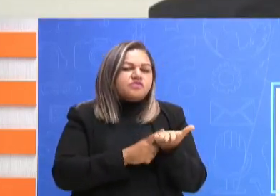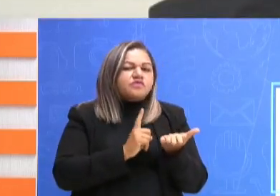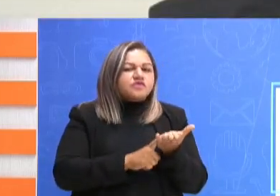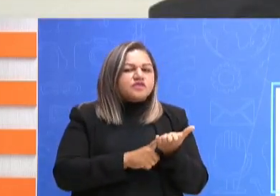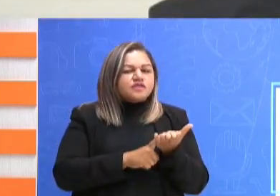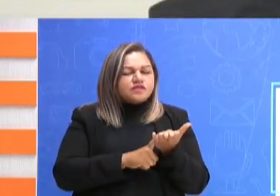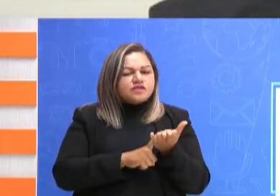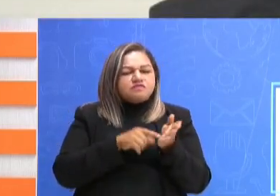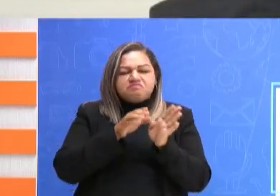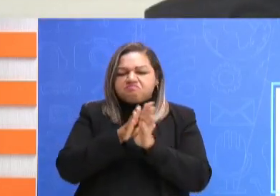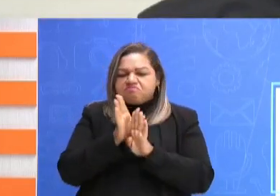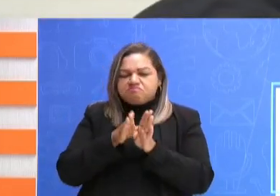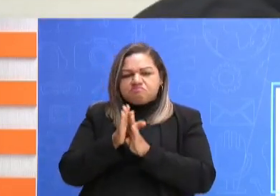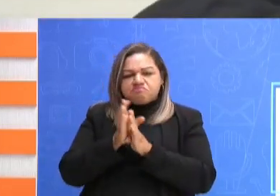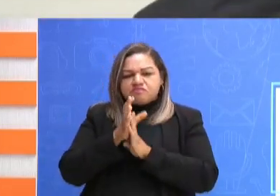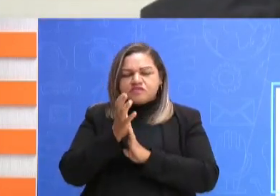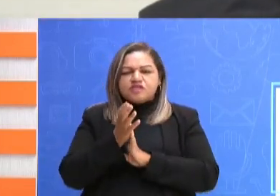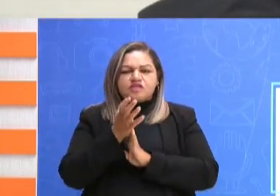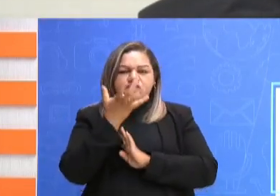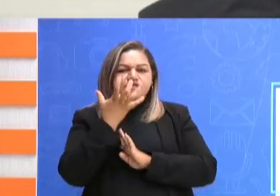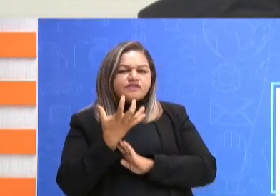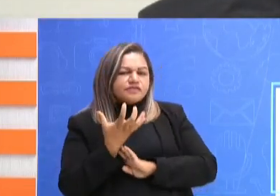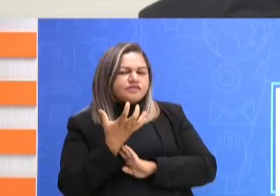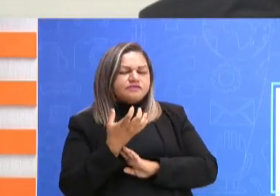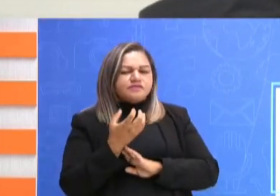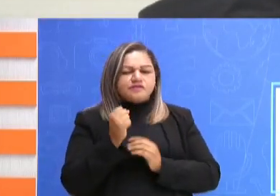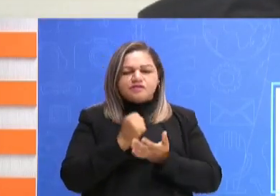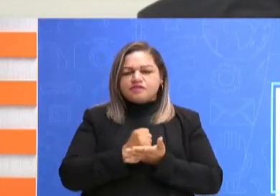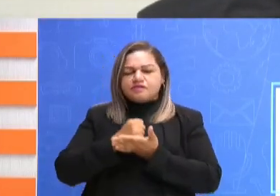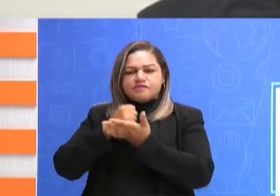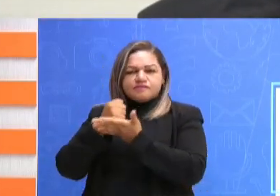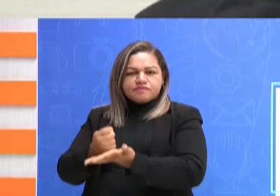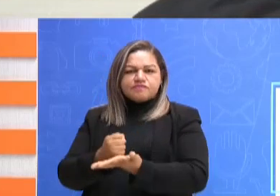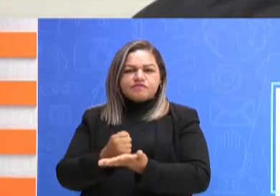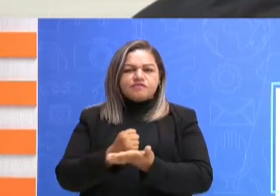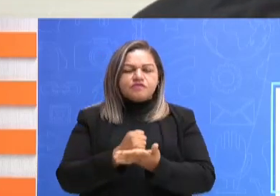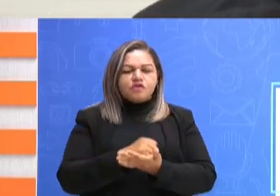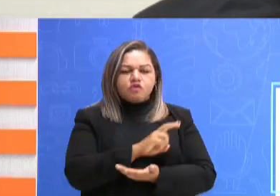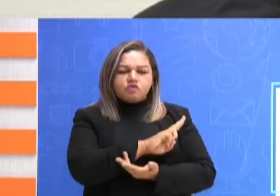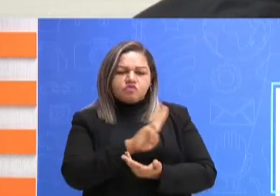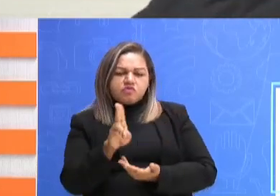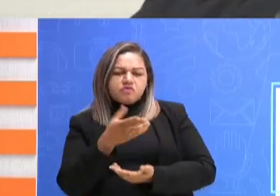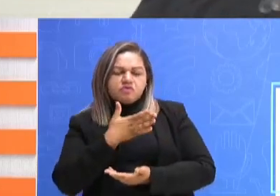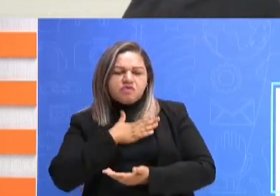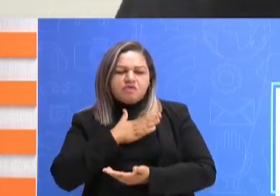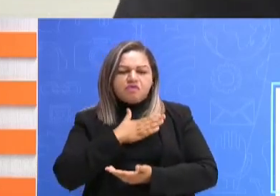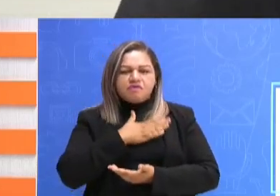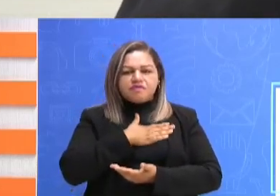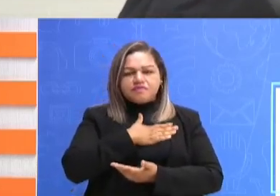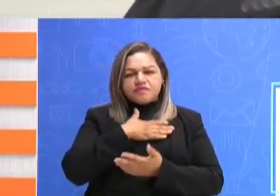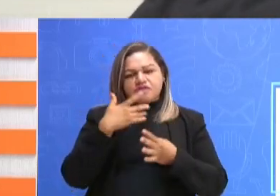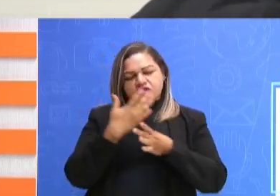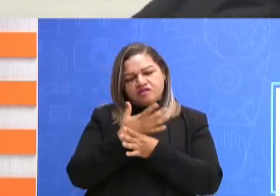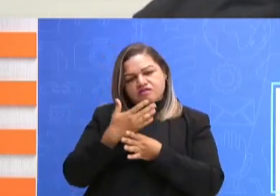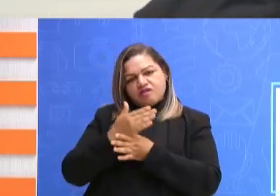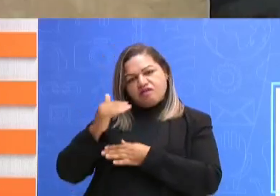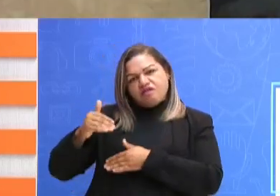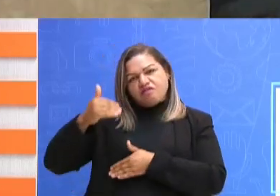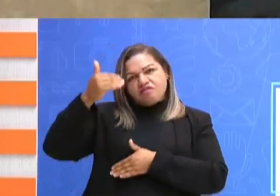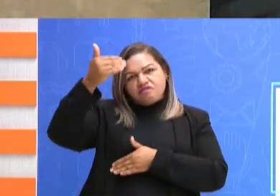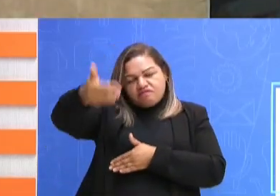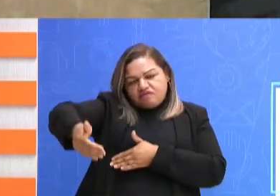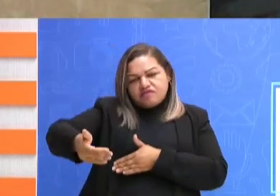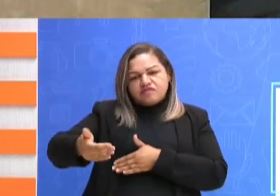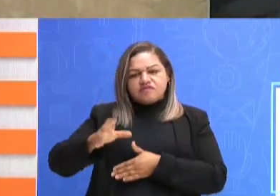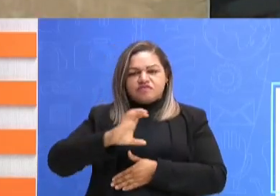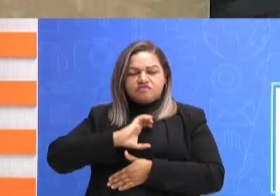nessa conduta séria que o senhor nos leva aqui, o nome da nossa cidade, além fronteiras. Caxias hoje,